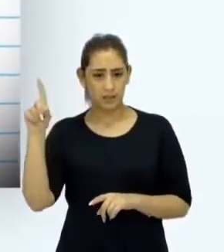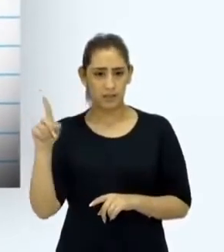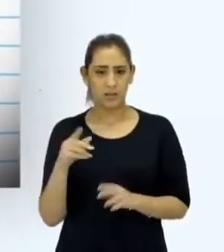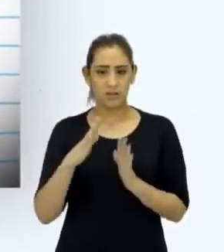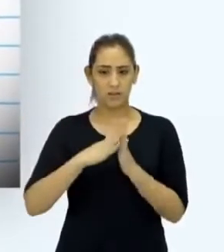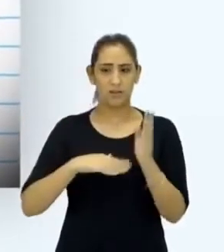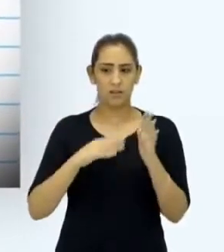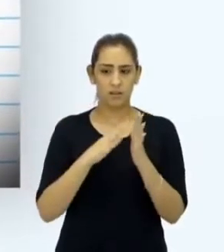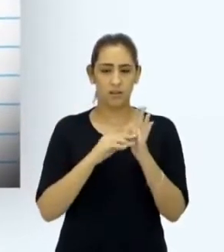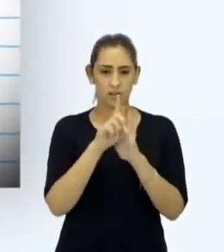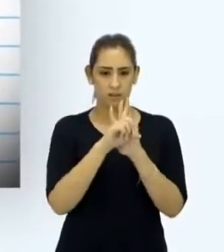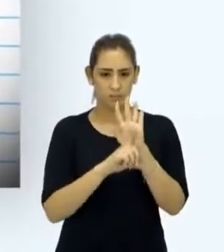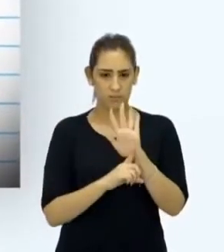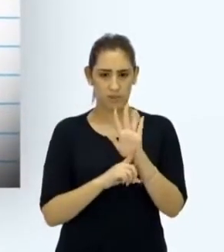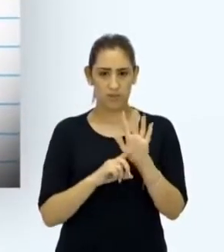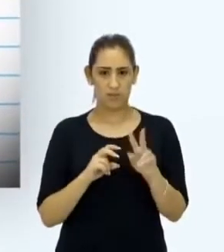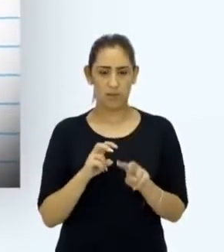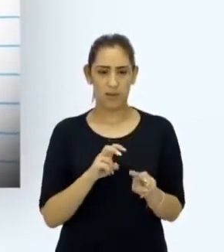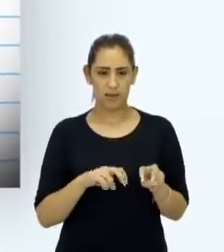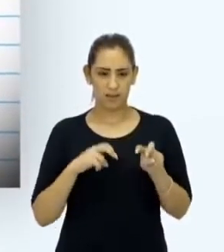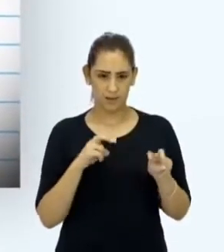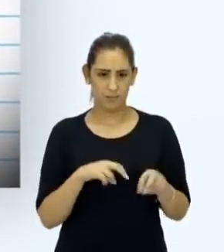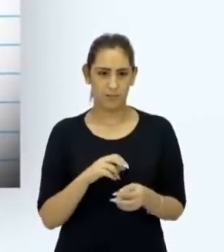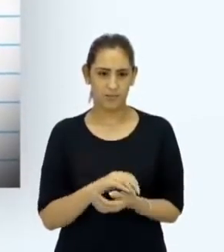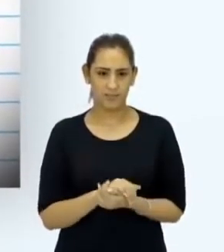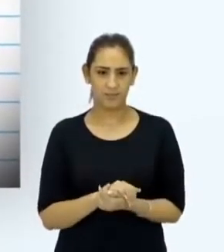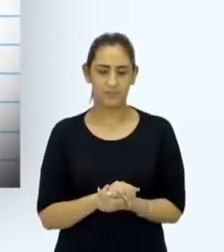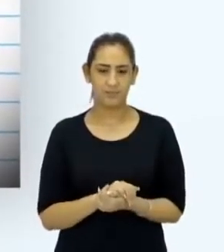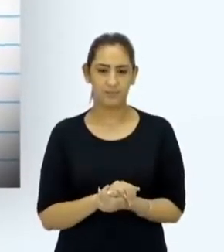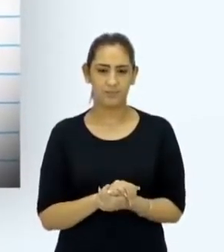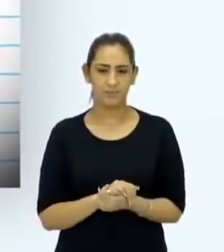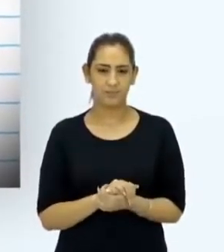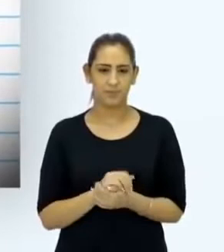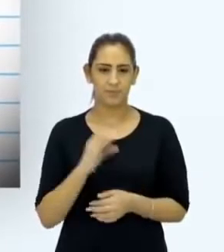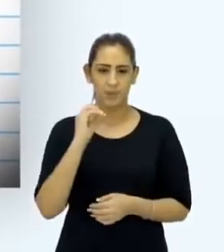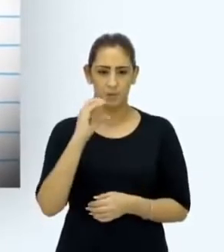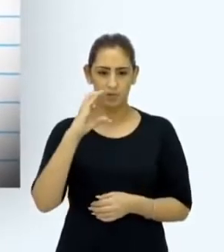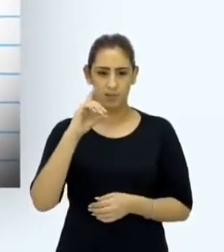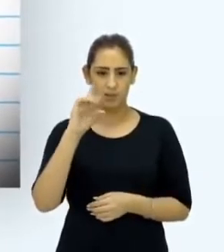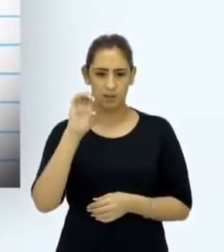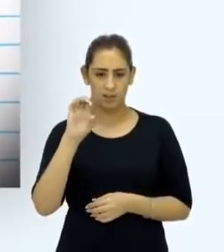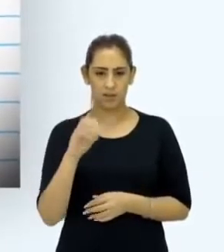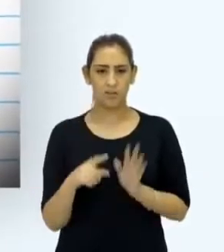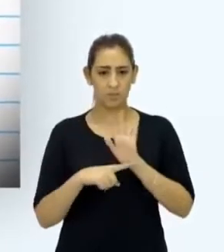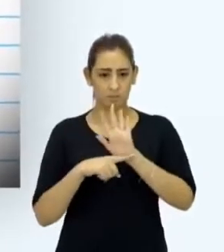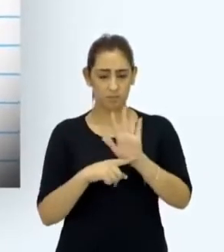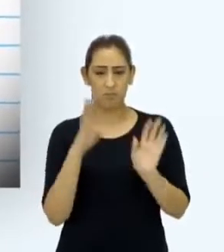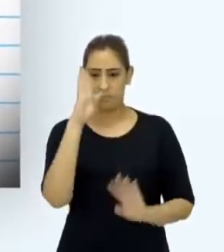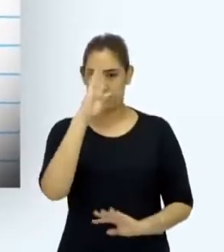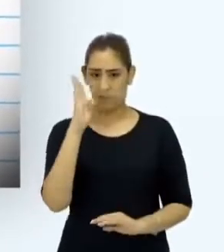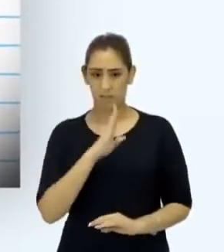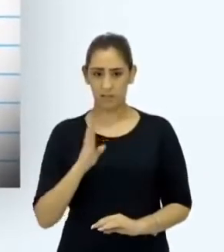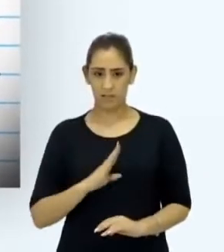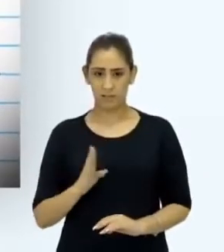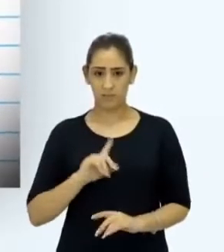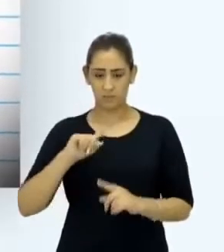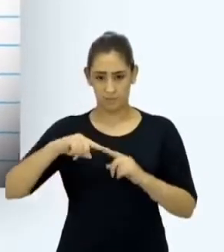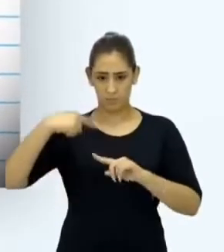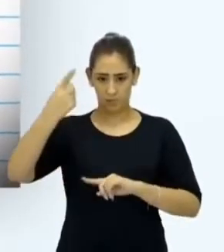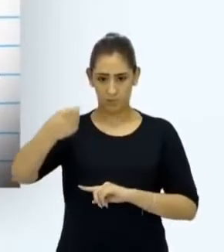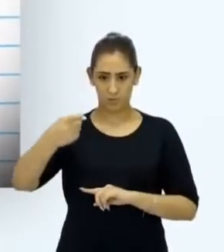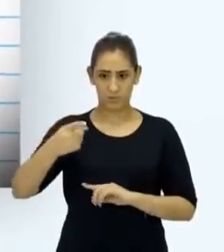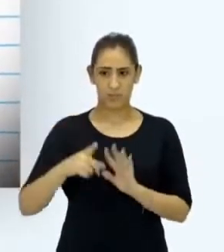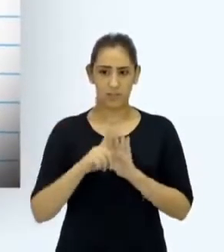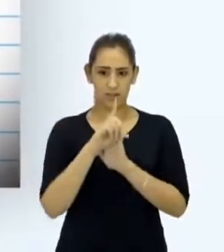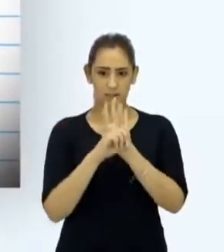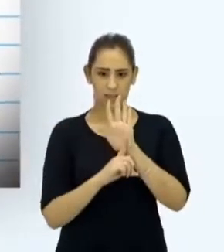Agrícolas 2015-2024, elaborado em conjunto pela FAO e OCDE, indica que o Brasil será, na próxima década, o